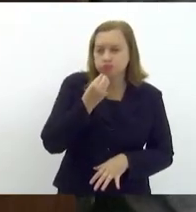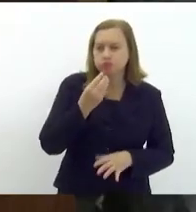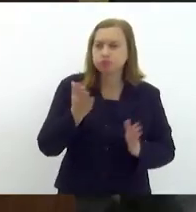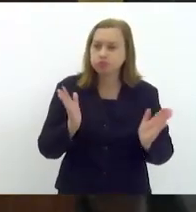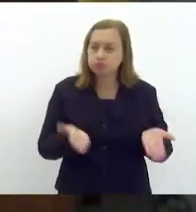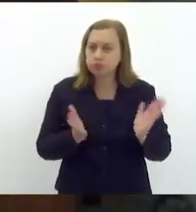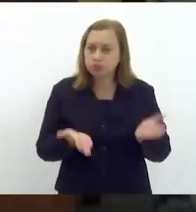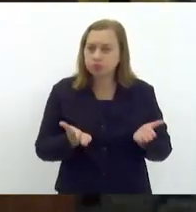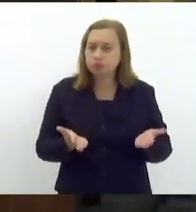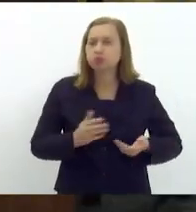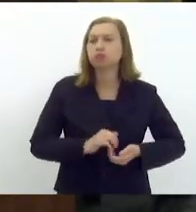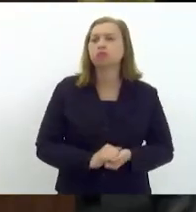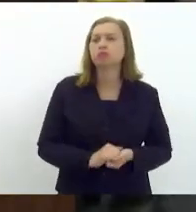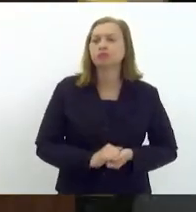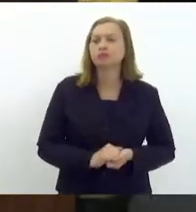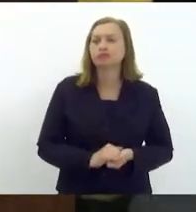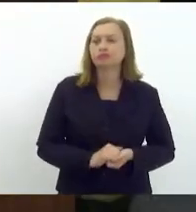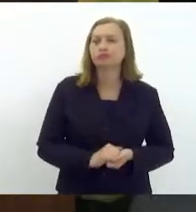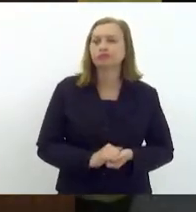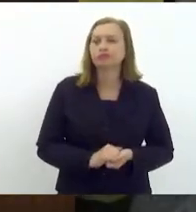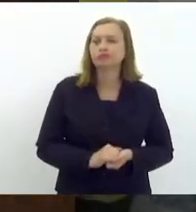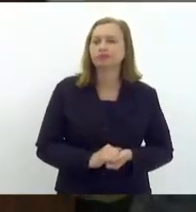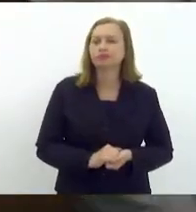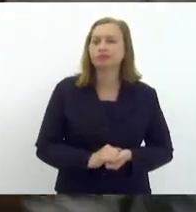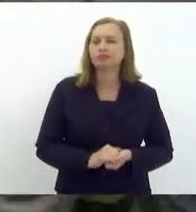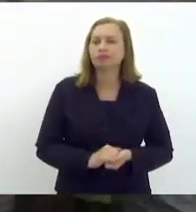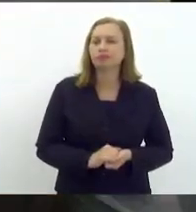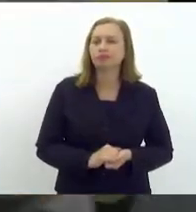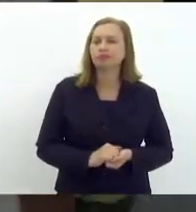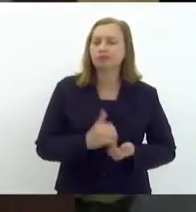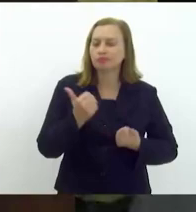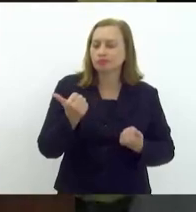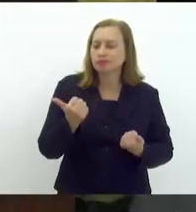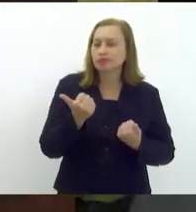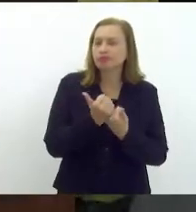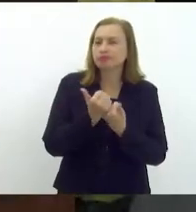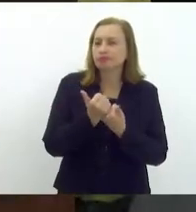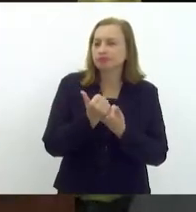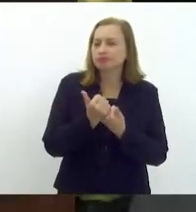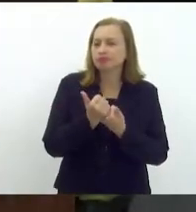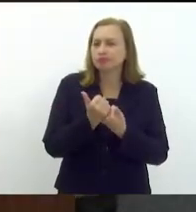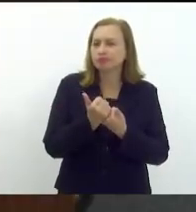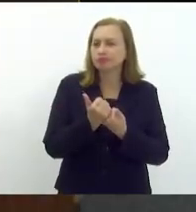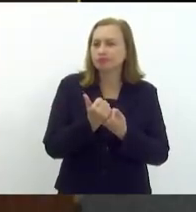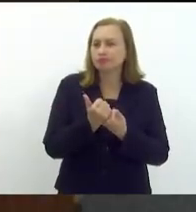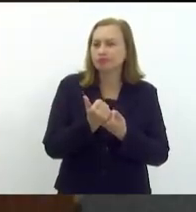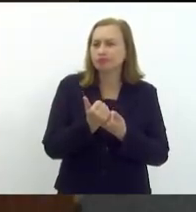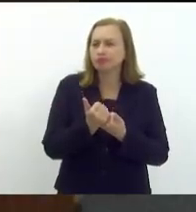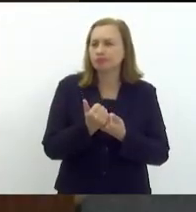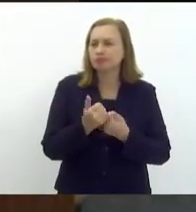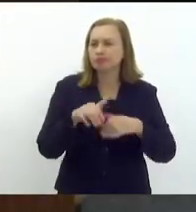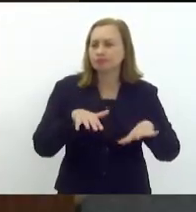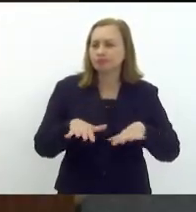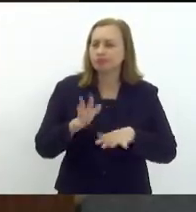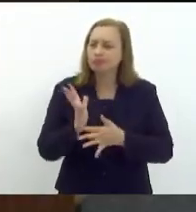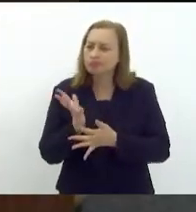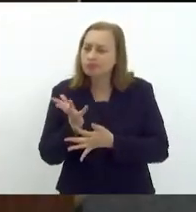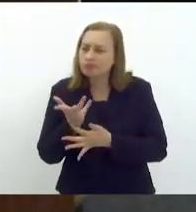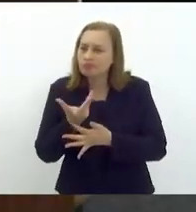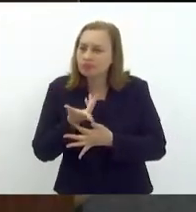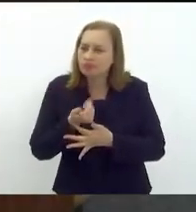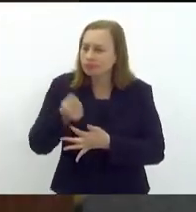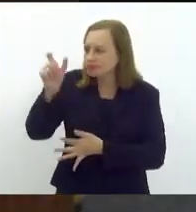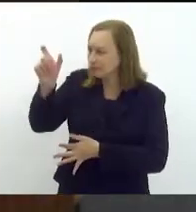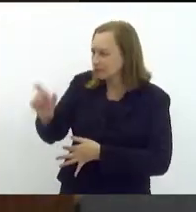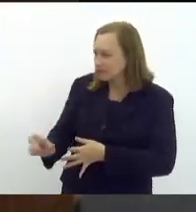no âmbito da das manifestações e do apoio Estrutural para as manifestações artísticas que ocorrem